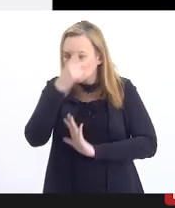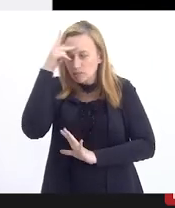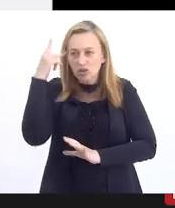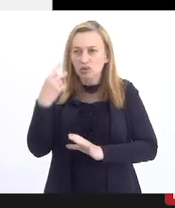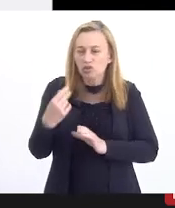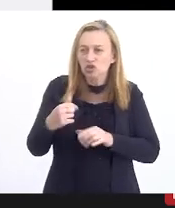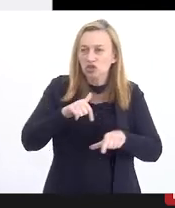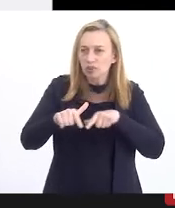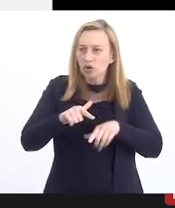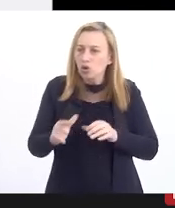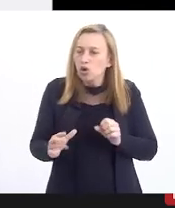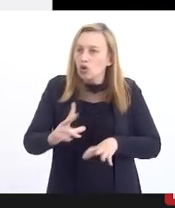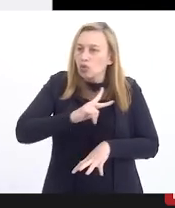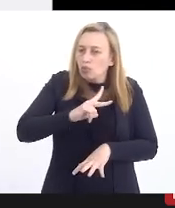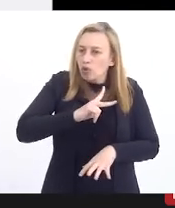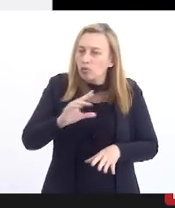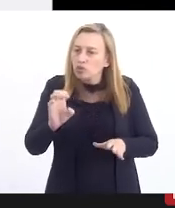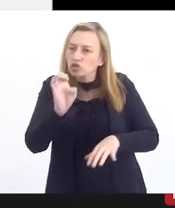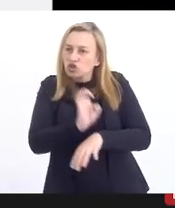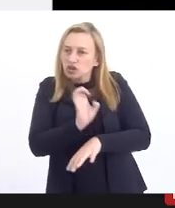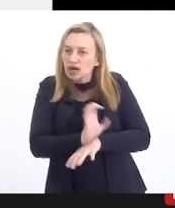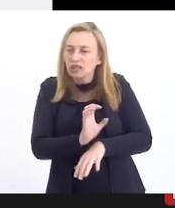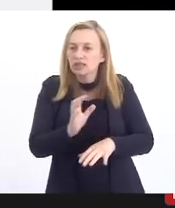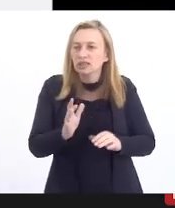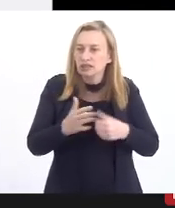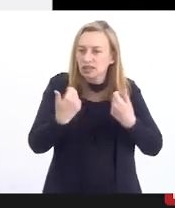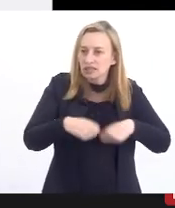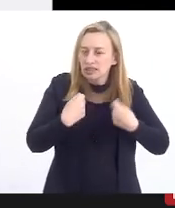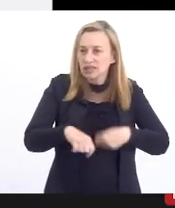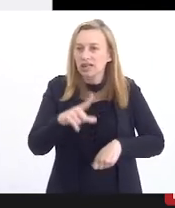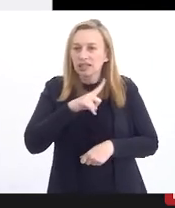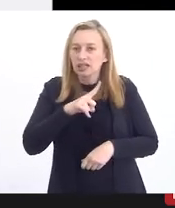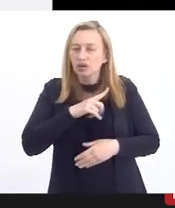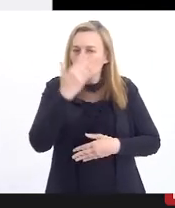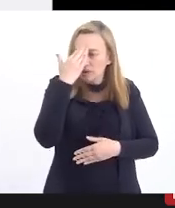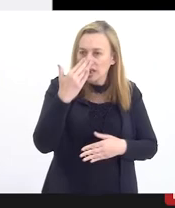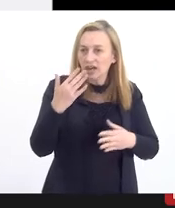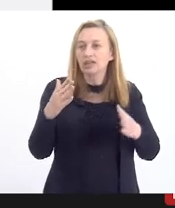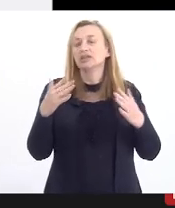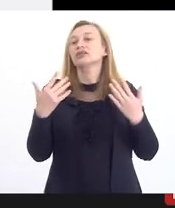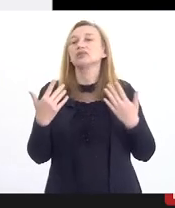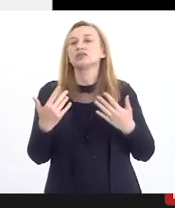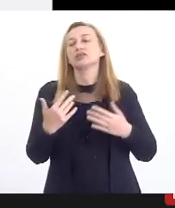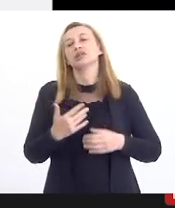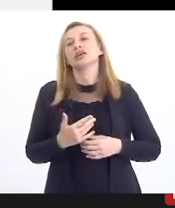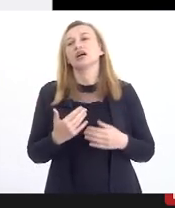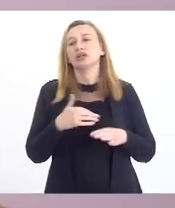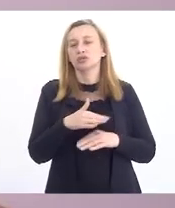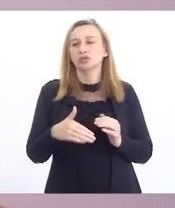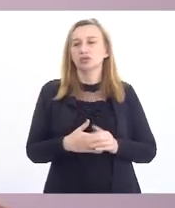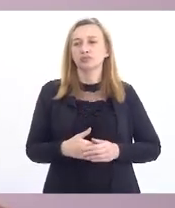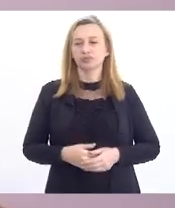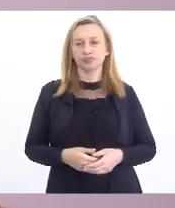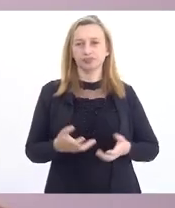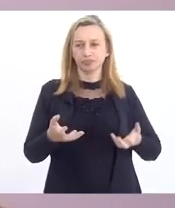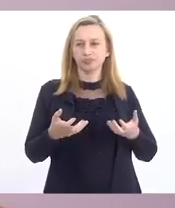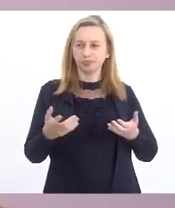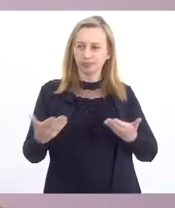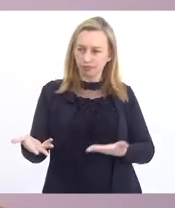e o próprio Estado, que está carente de mão de obra especializada. Muito obrigado, saudação a todos nesse dia 28 de outubro. Isso, eu queria agora